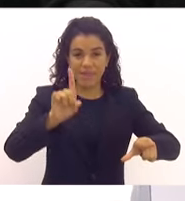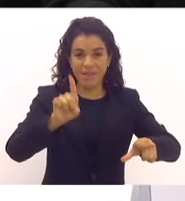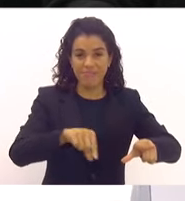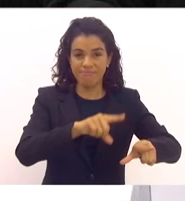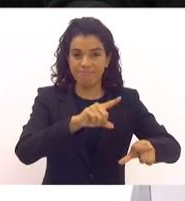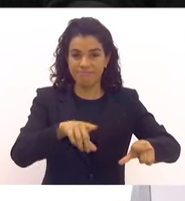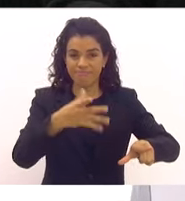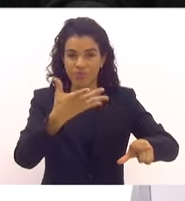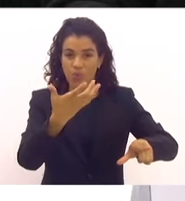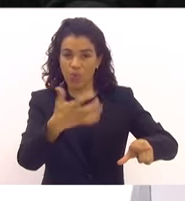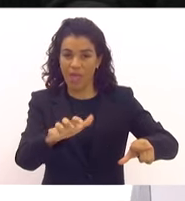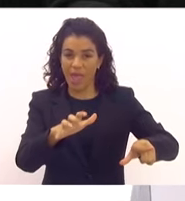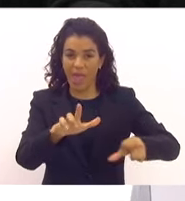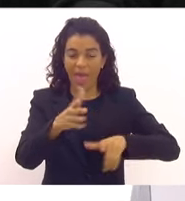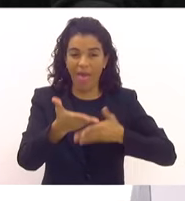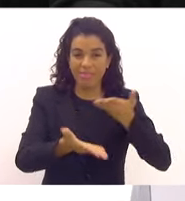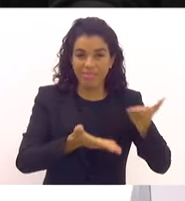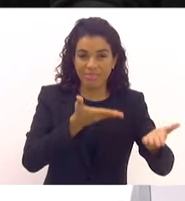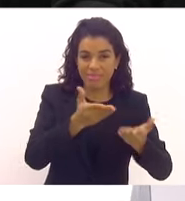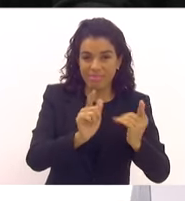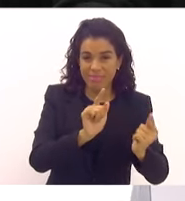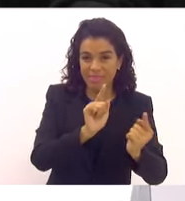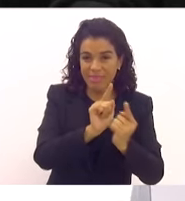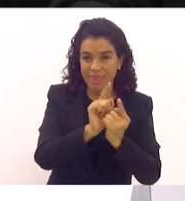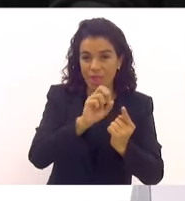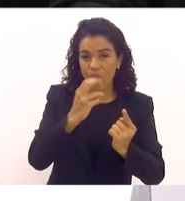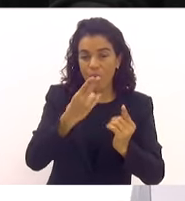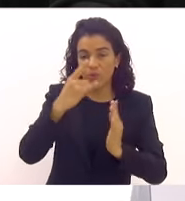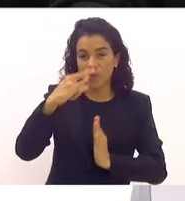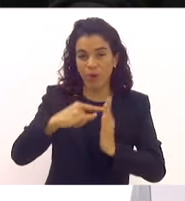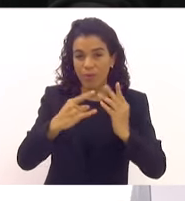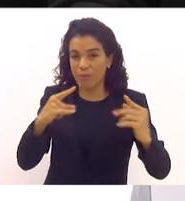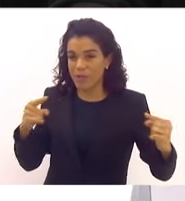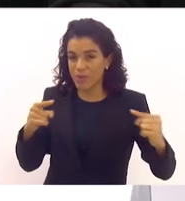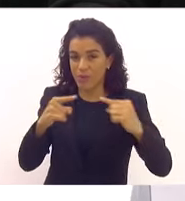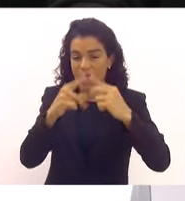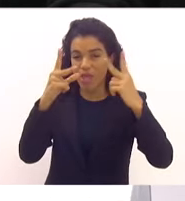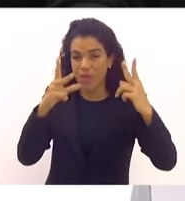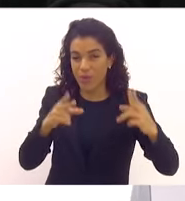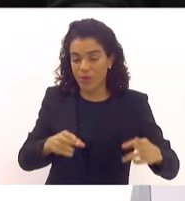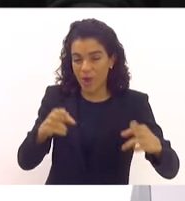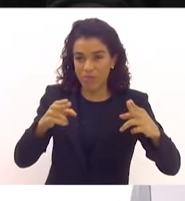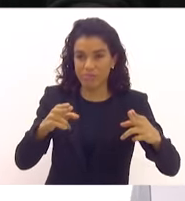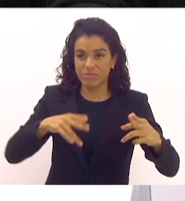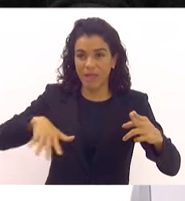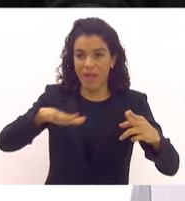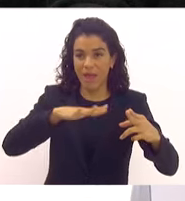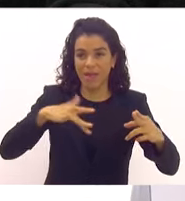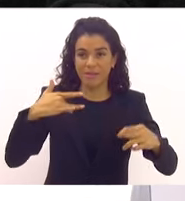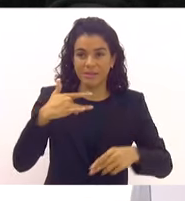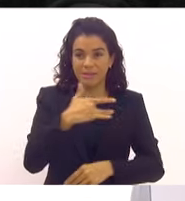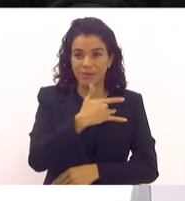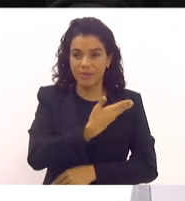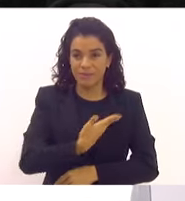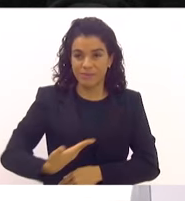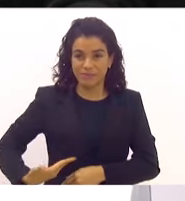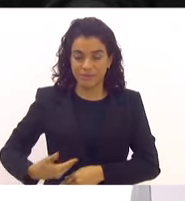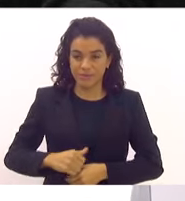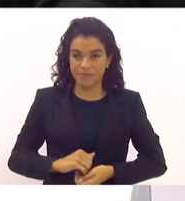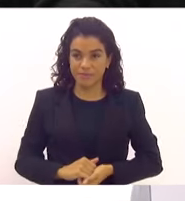de atendimento ou documento de igual valor aos usuários da rede pública estadual de saúde na forma que